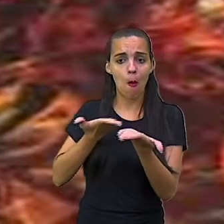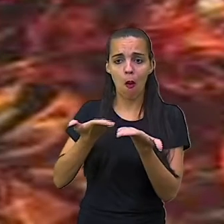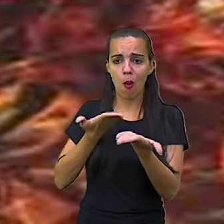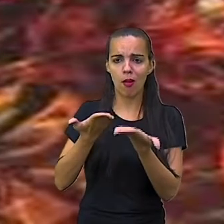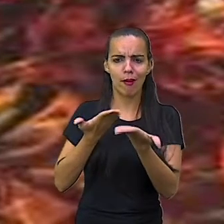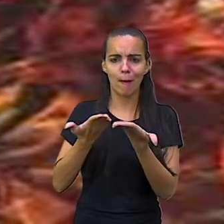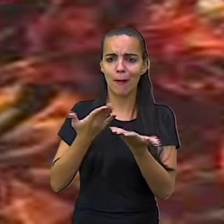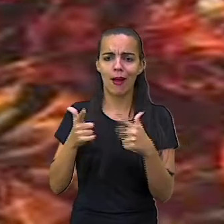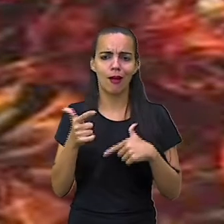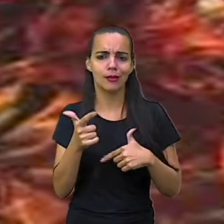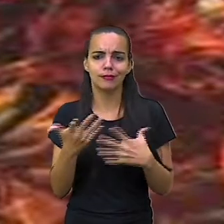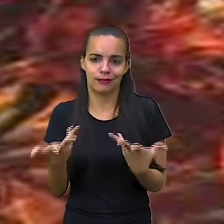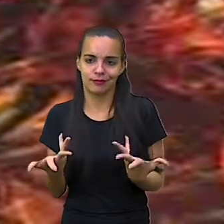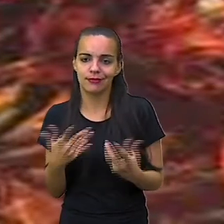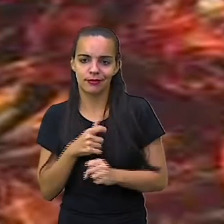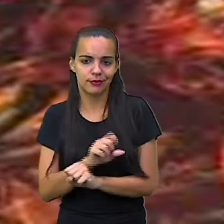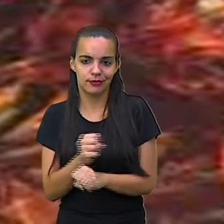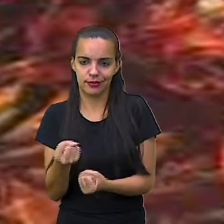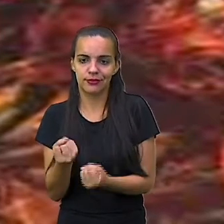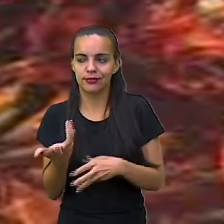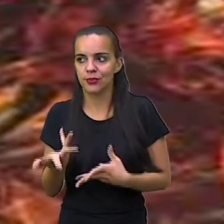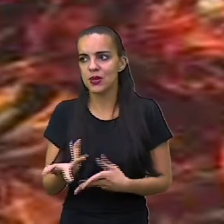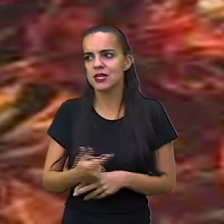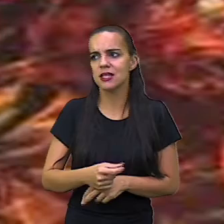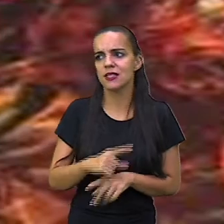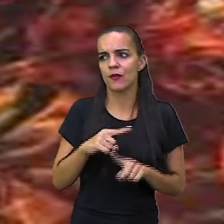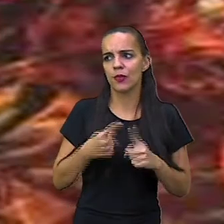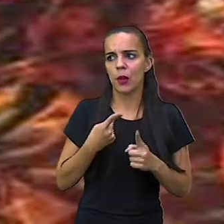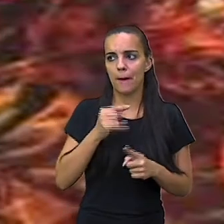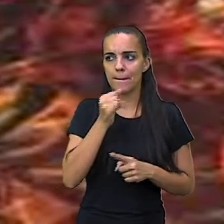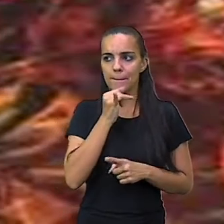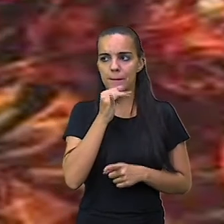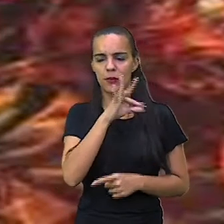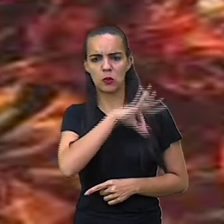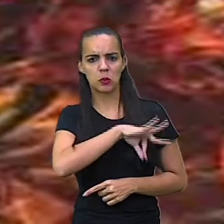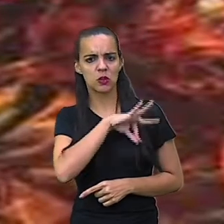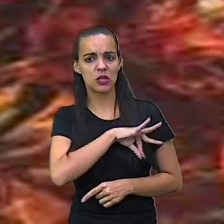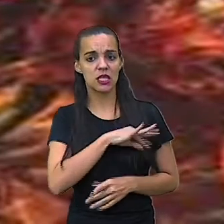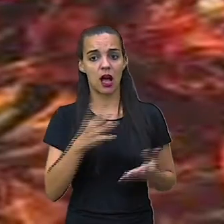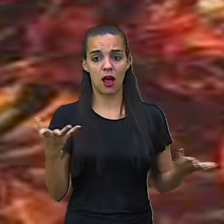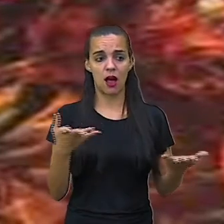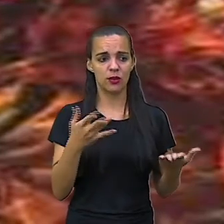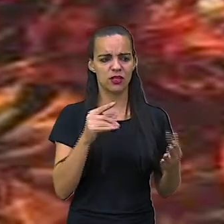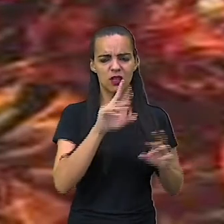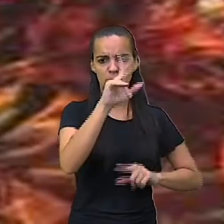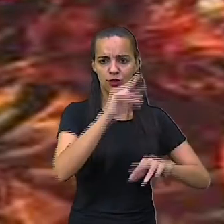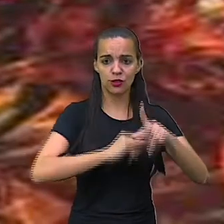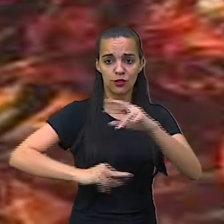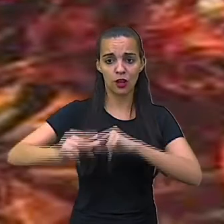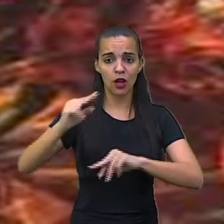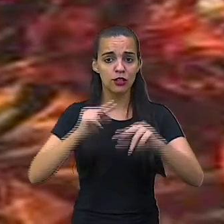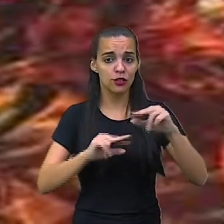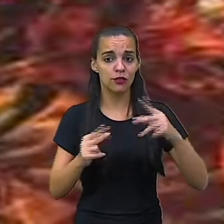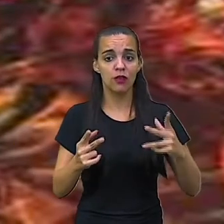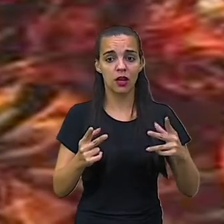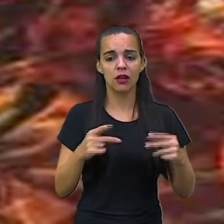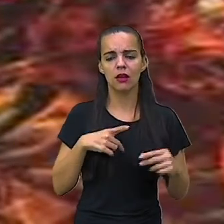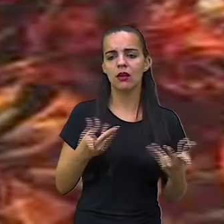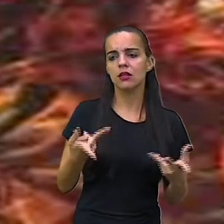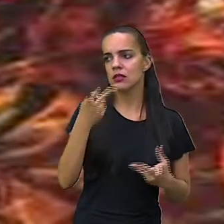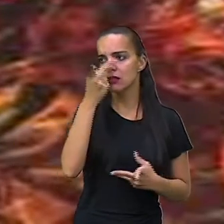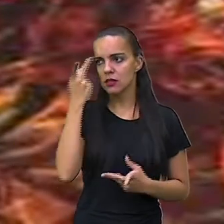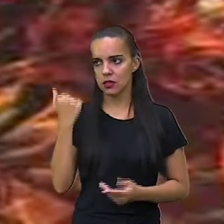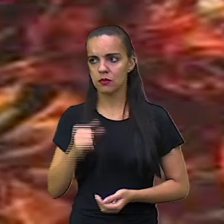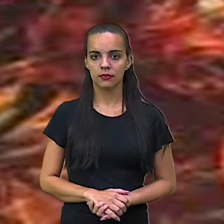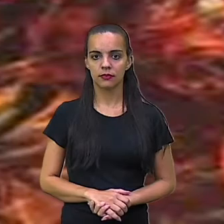entre funções, mas sim de salário de estudo, que nós estamos debatendo esse termo